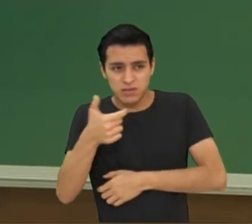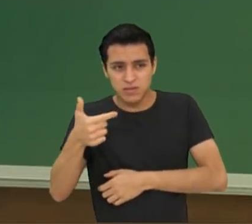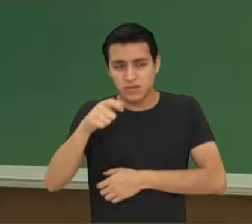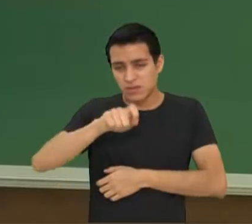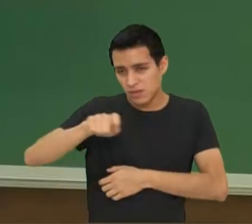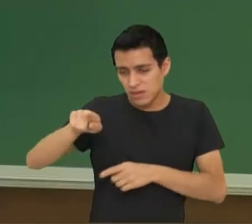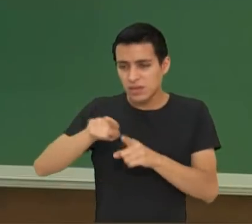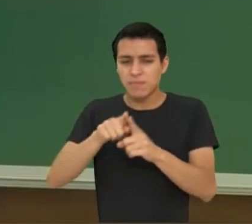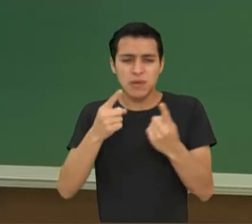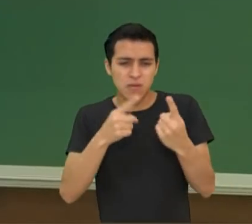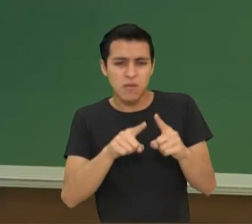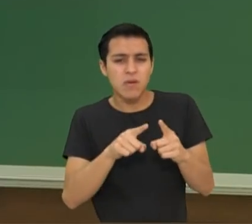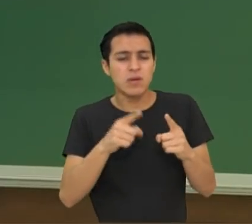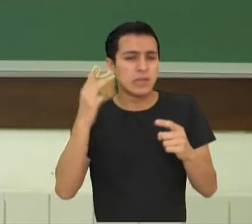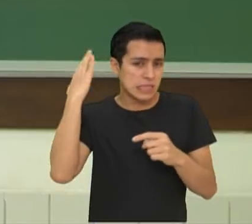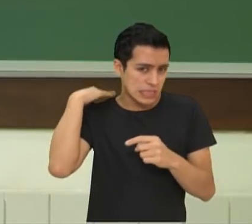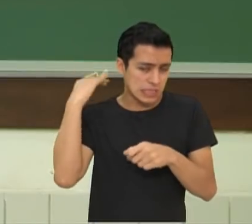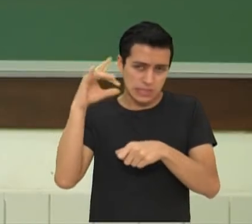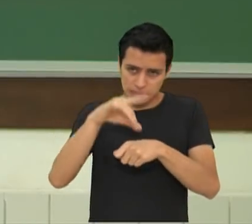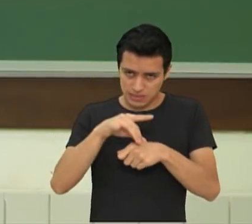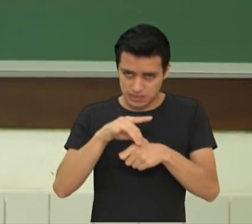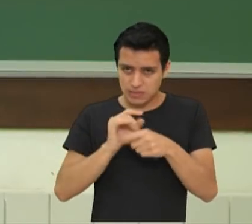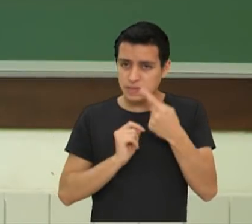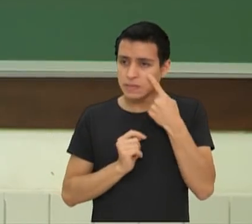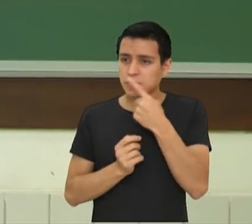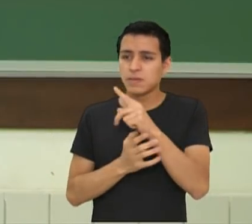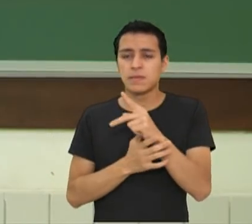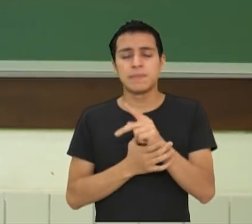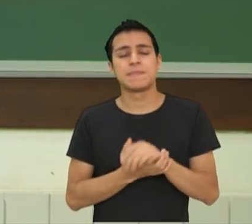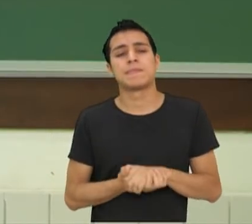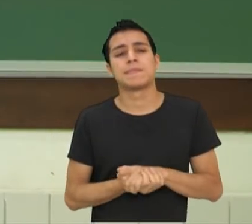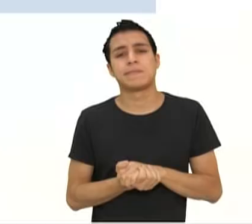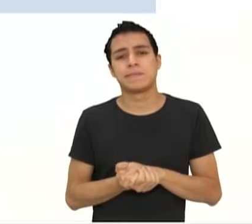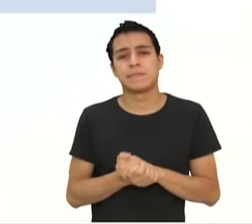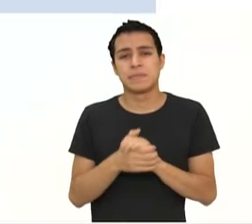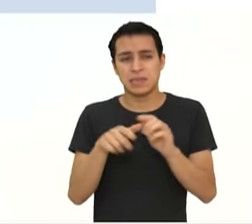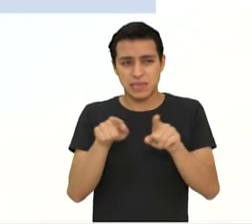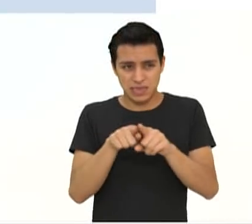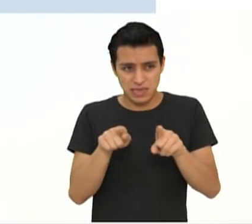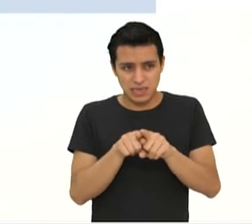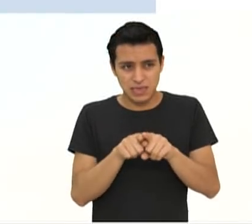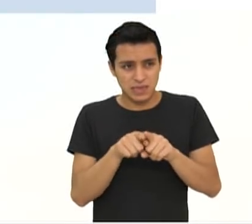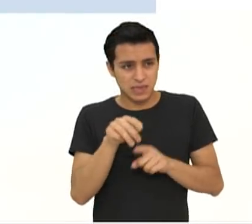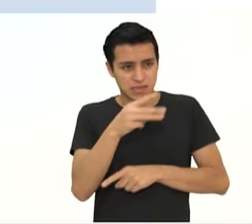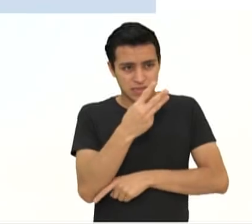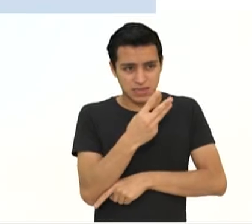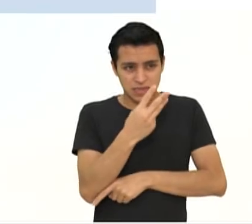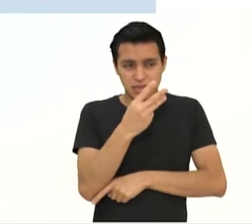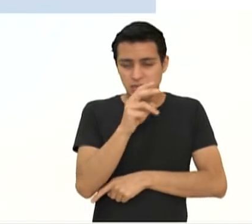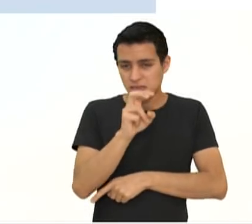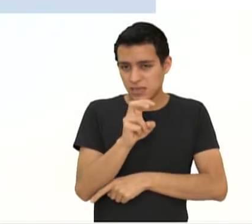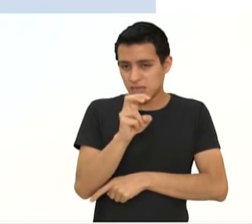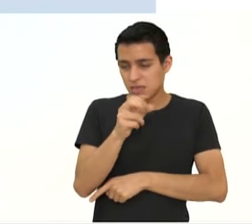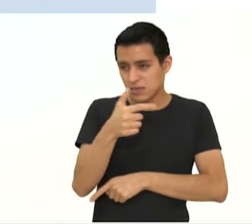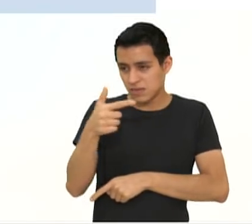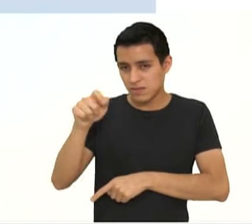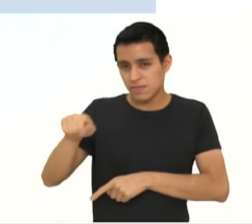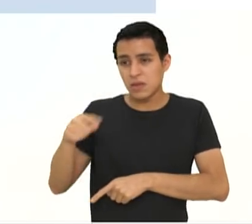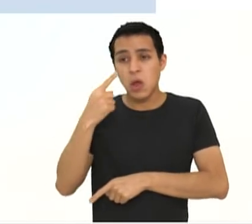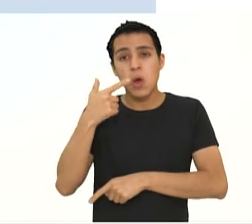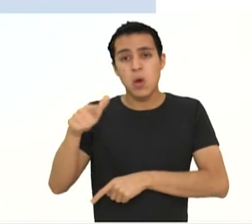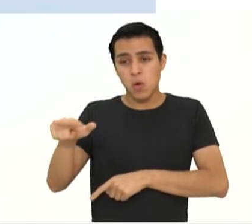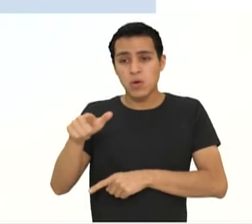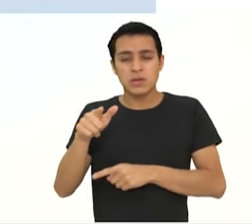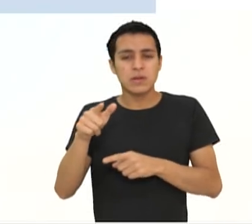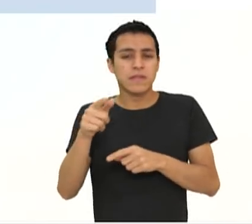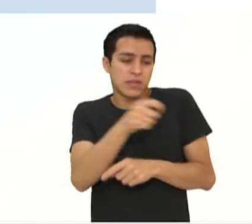tomar contra a pneumonia, a pneumocócica. Com 3, 5 e 12 meses, a meningocócica contra